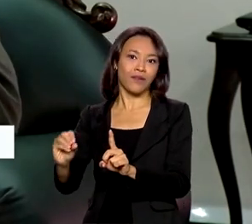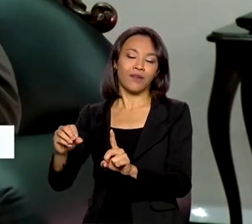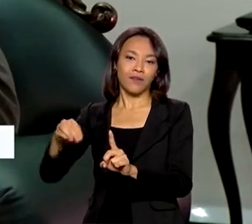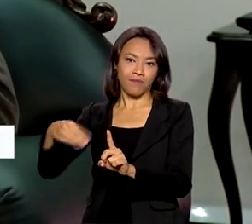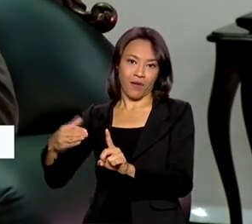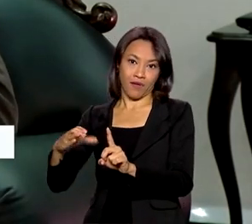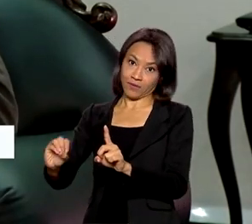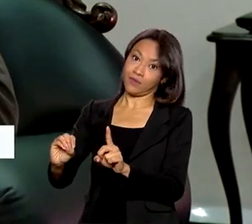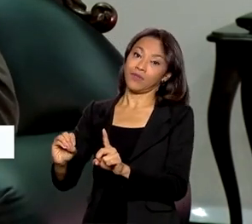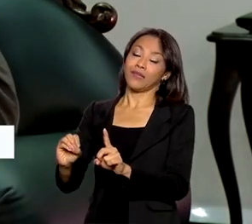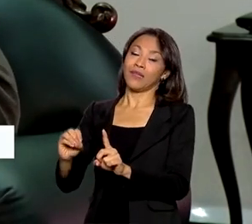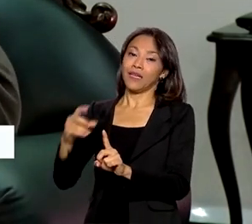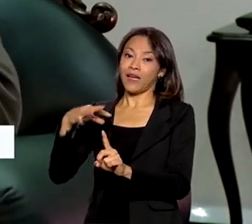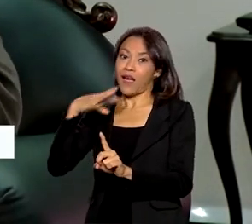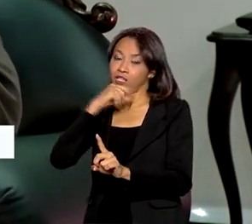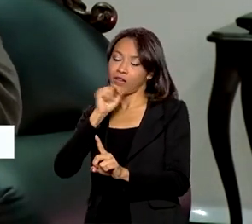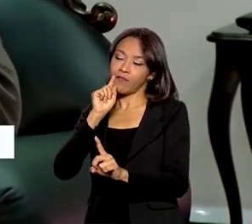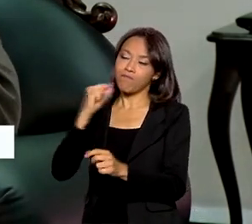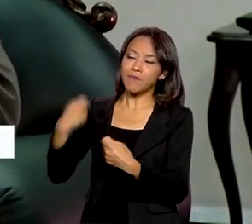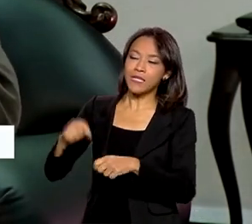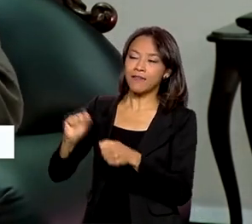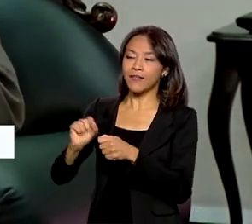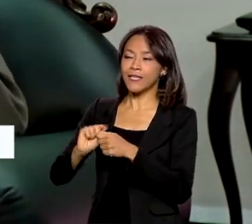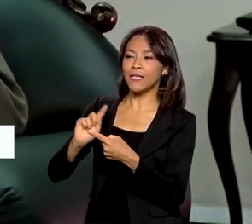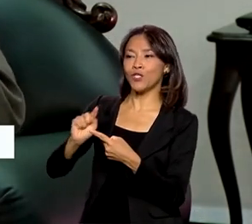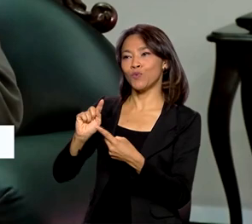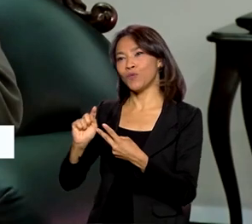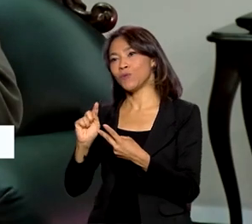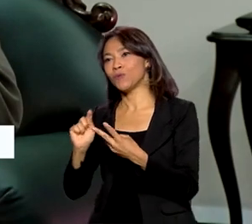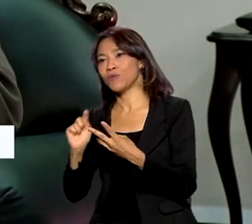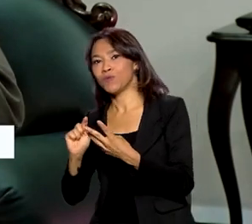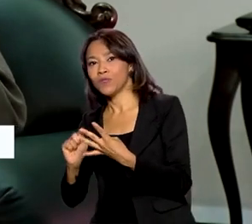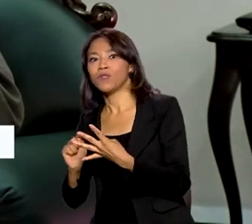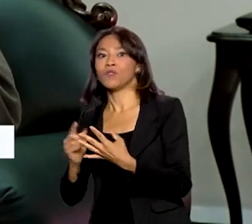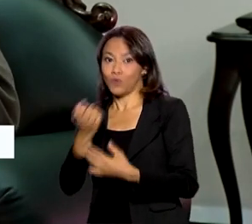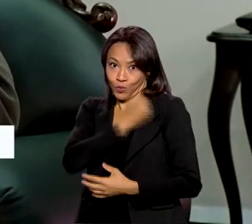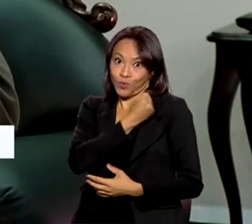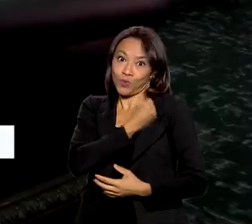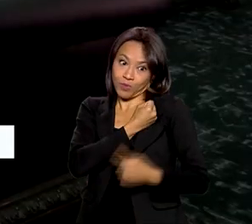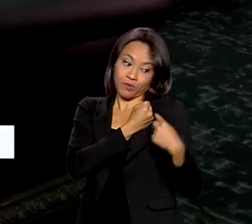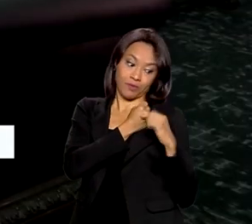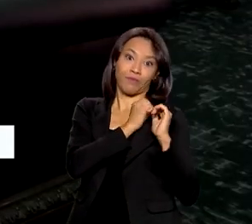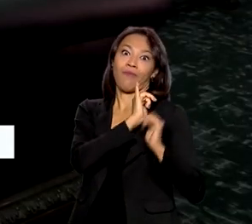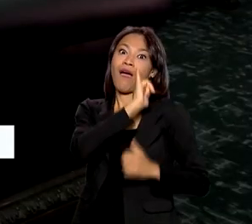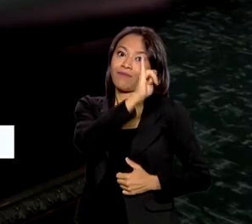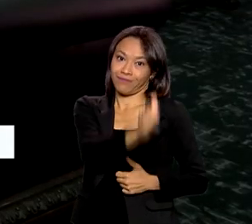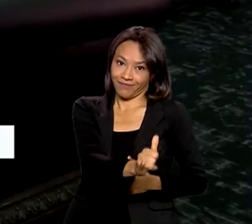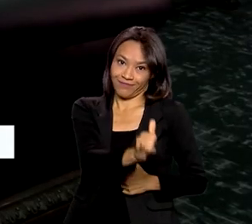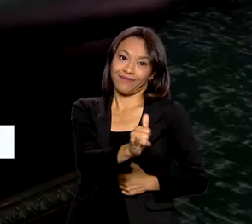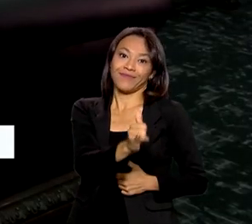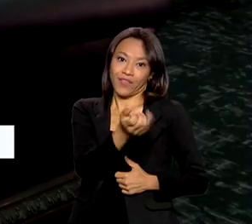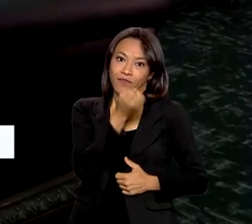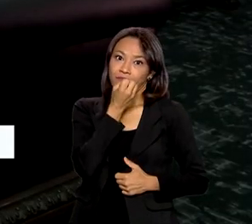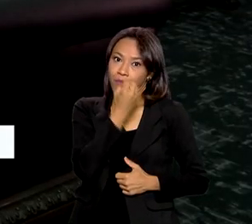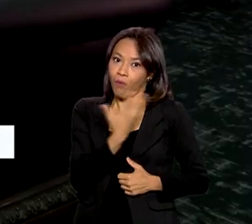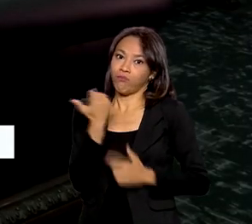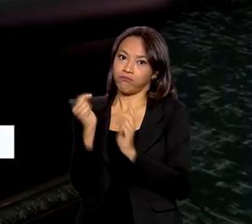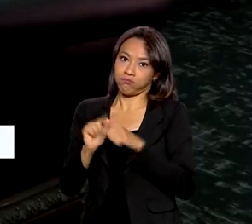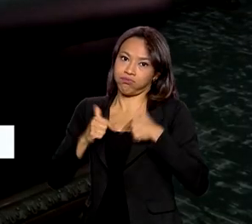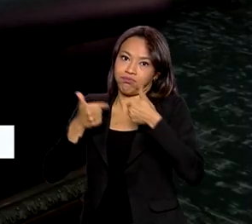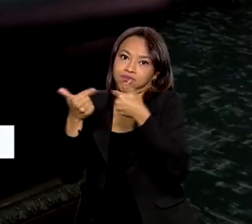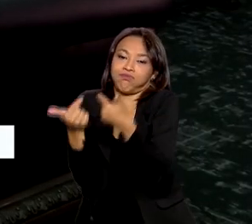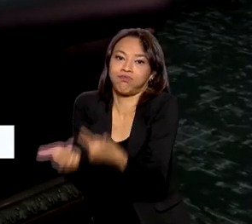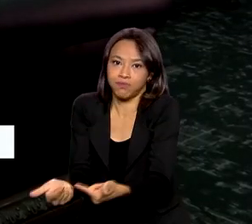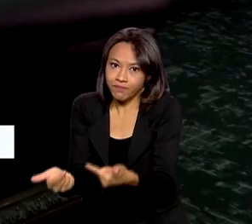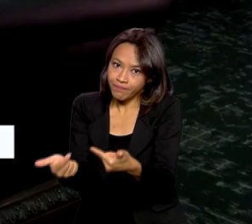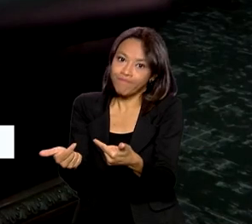alavancada naquilo que a gente achava que precisava ser feito acho que os números falam por nós né os números são realmente muito